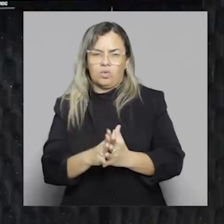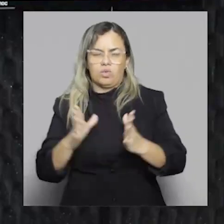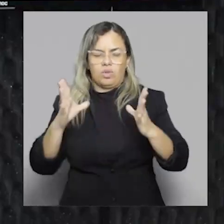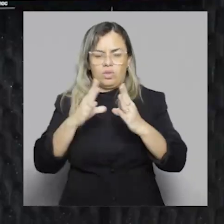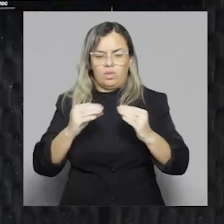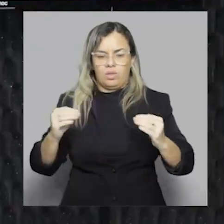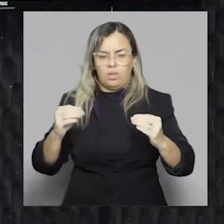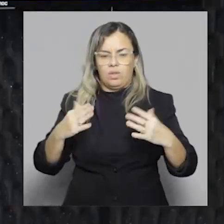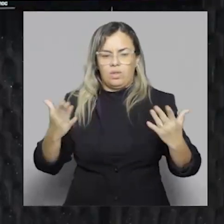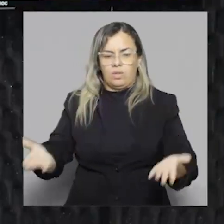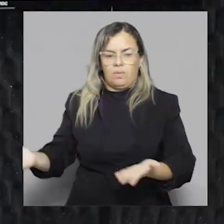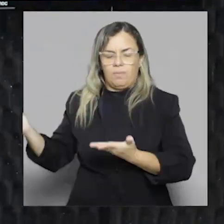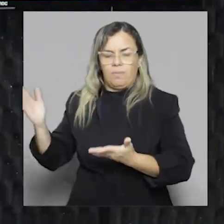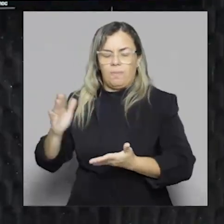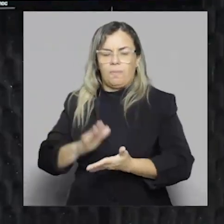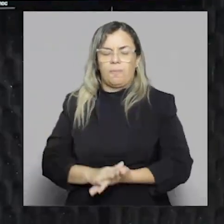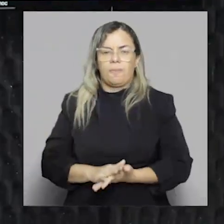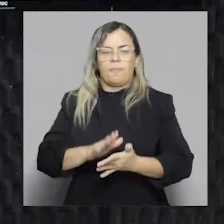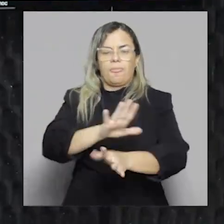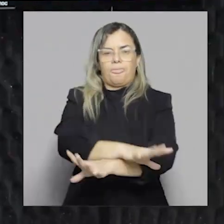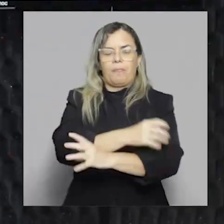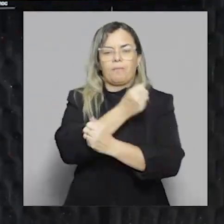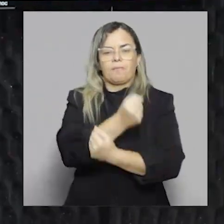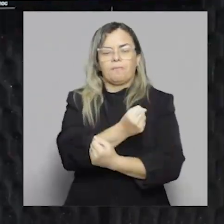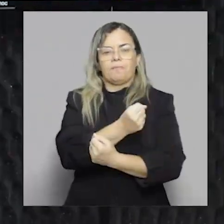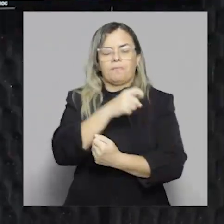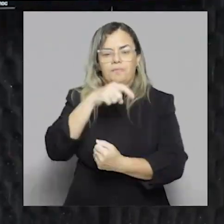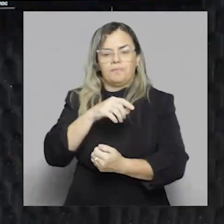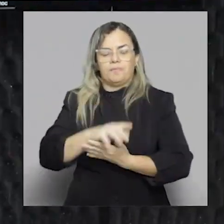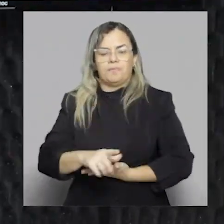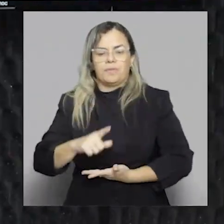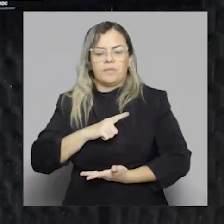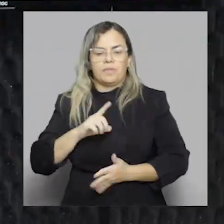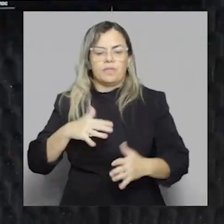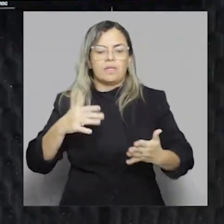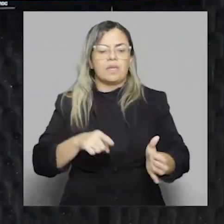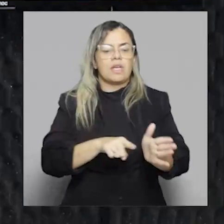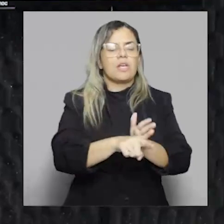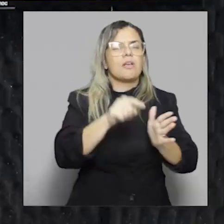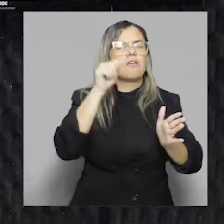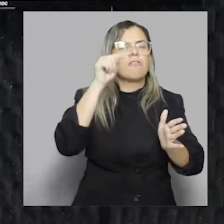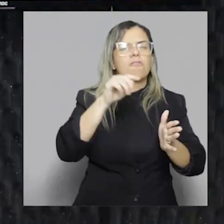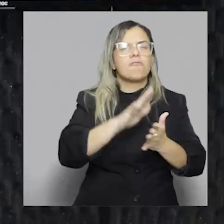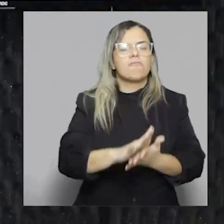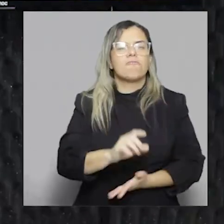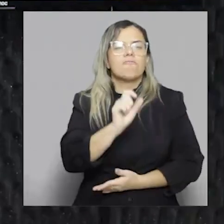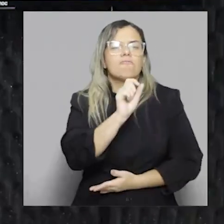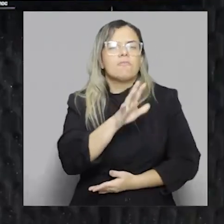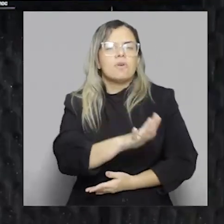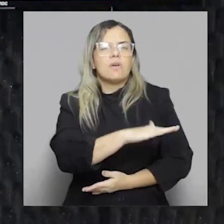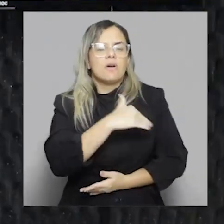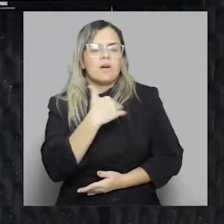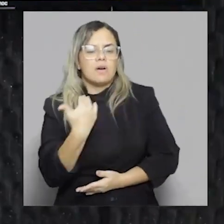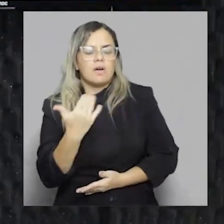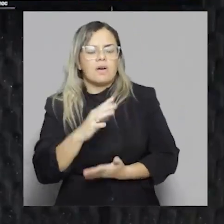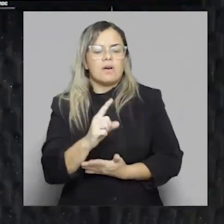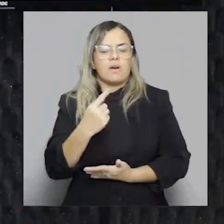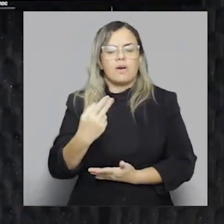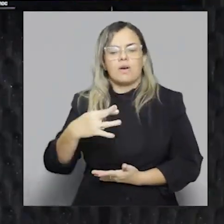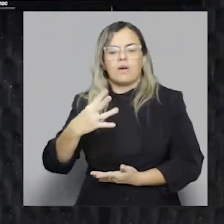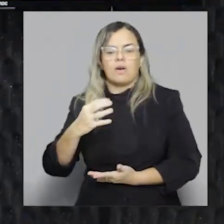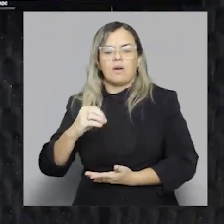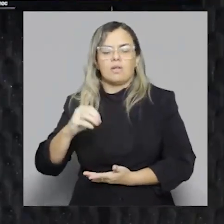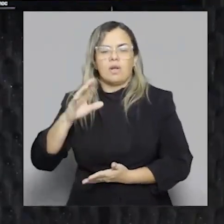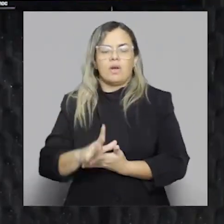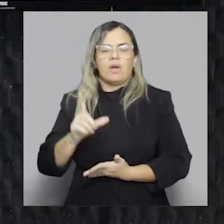carimbo determinando censura, censurado, tem lá quem matou Herzog numa cédula de um cruzeiro, que era a